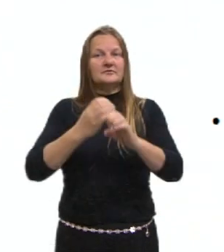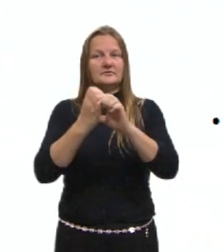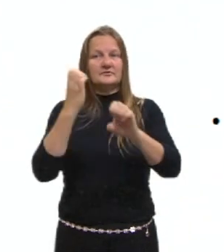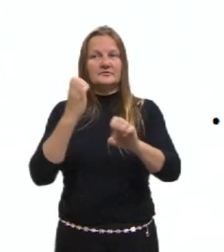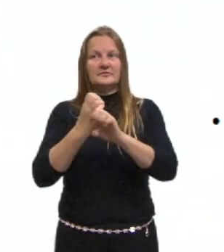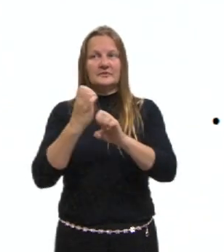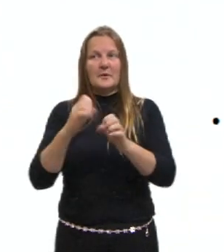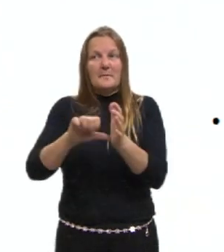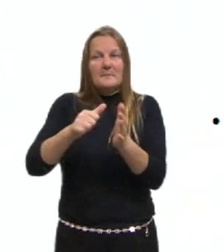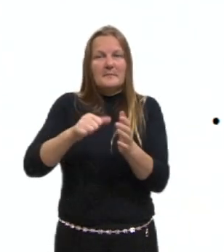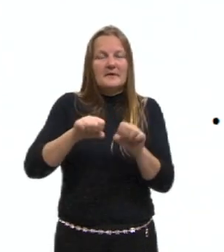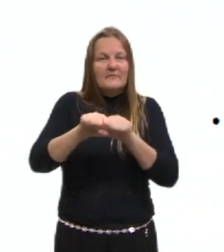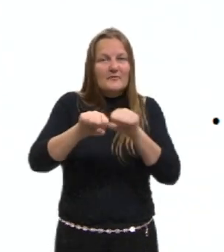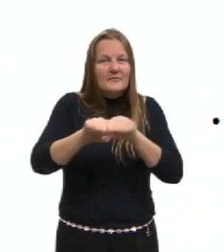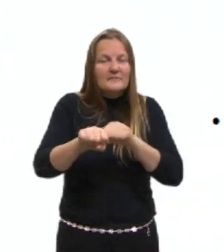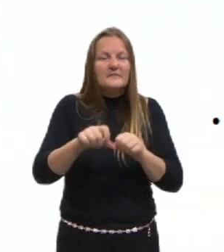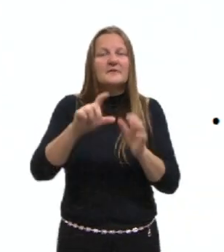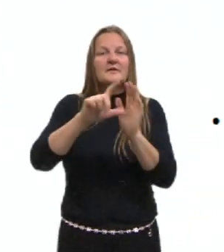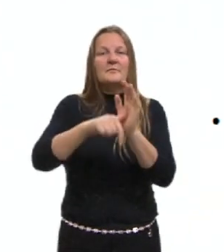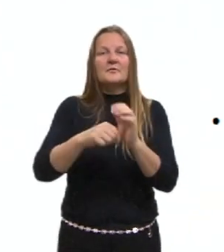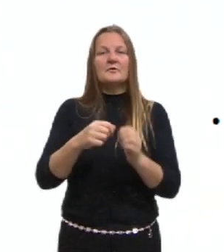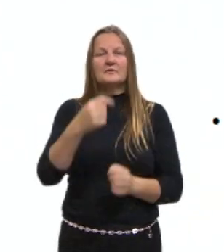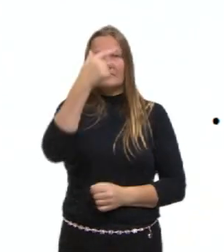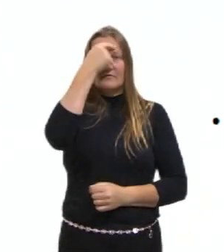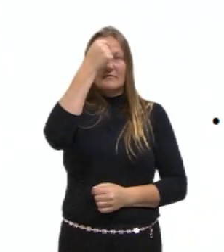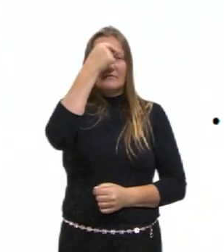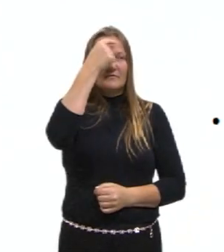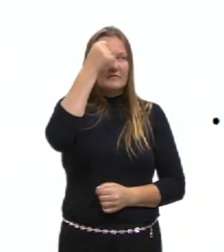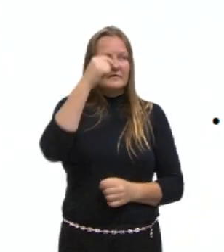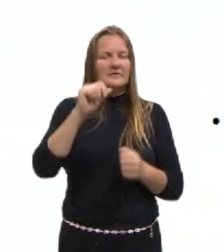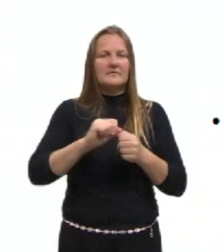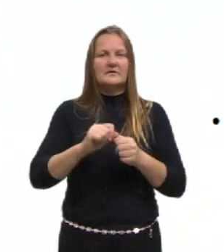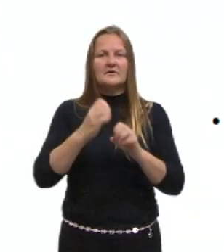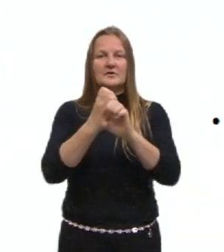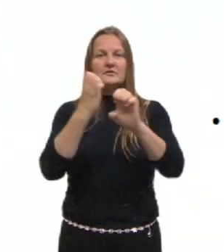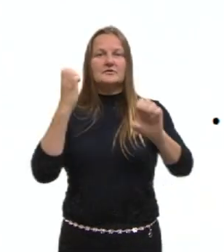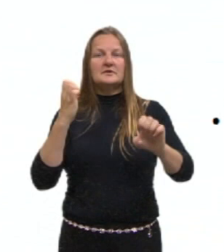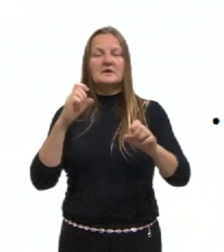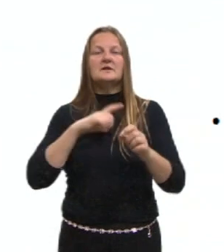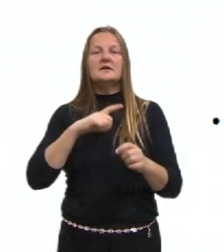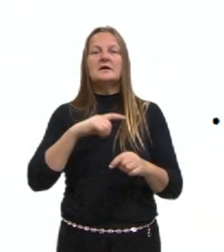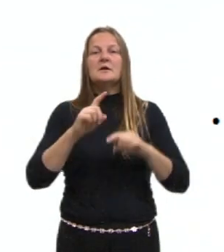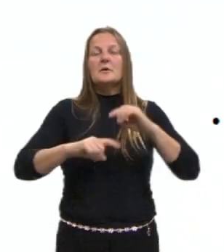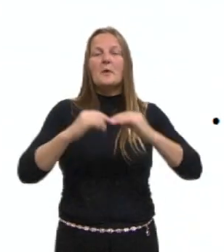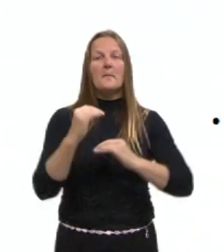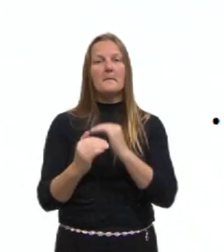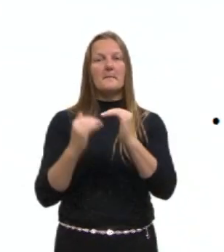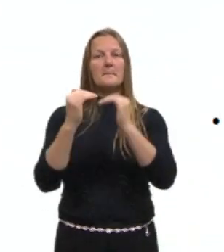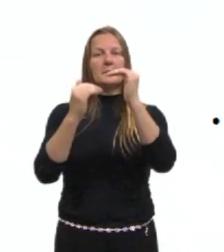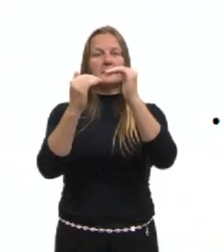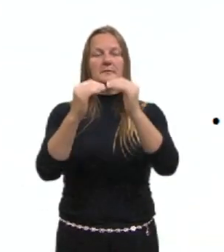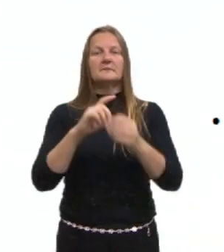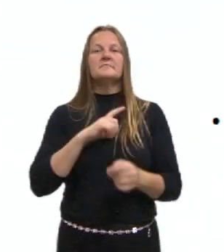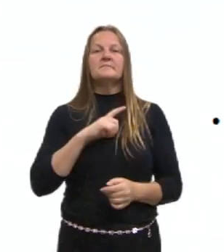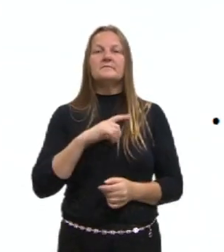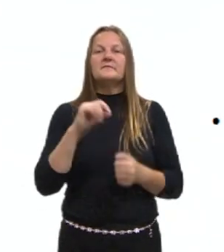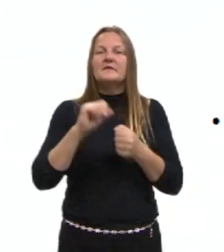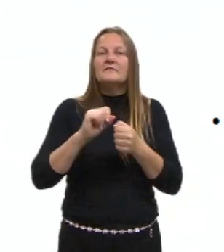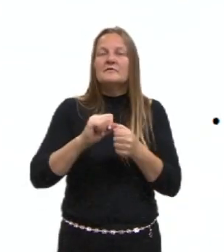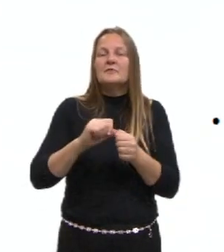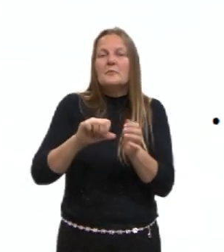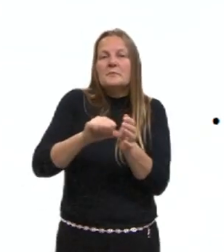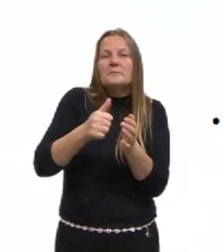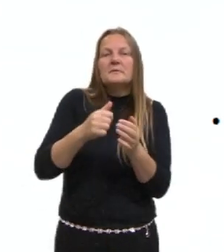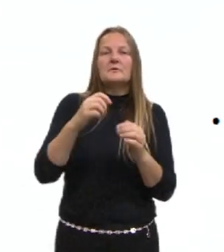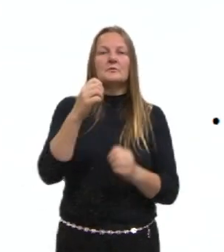primeira formação. Quando eu fiz a graduação na área da engenharia, a gente trabalha muito com processamento, e eu fiz, o meu primeiro